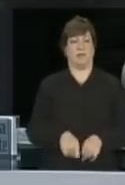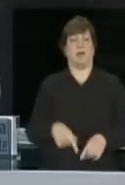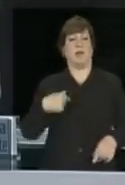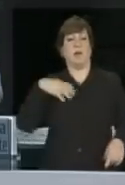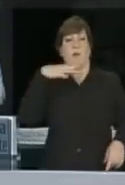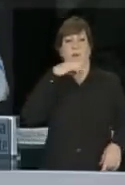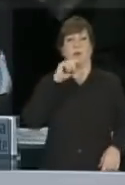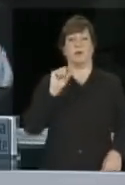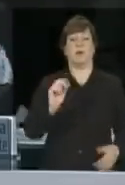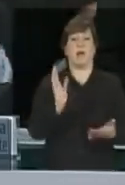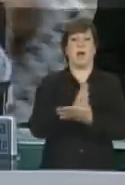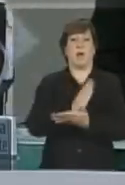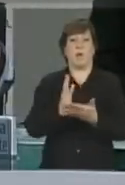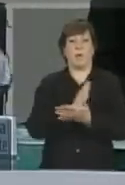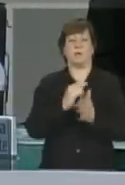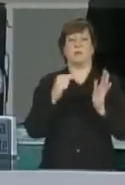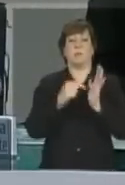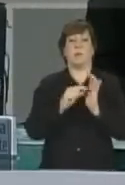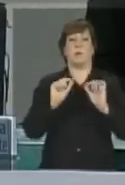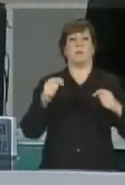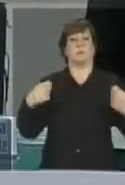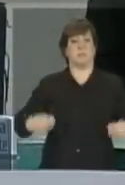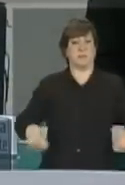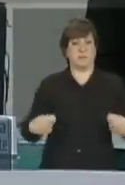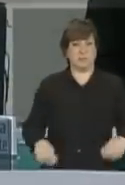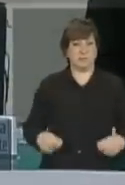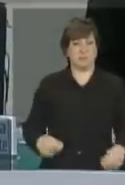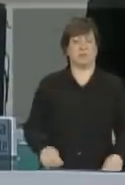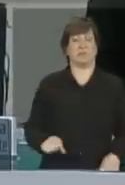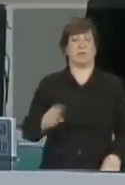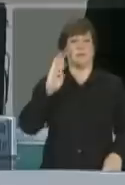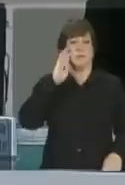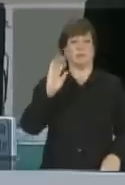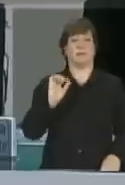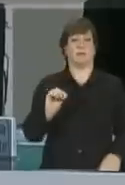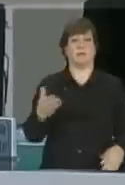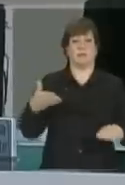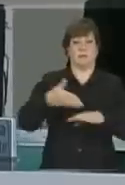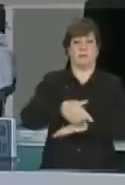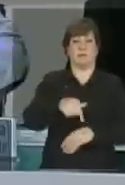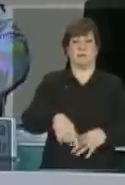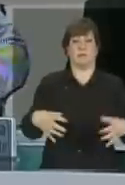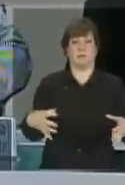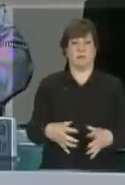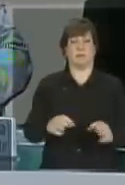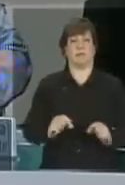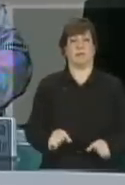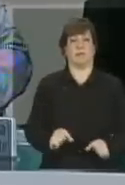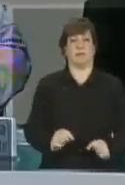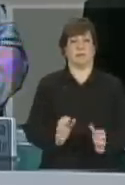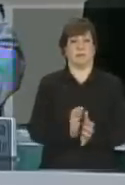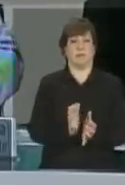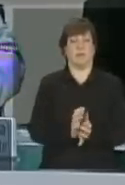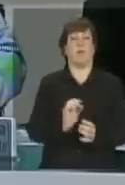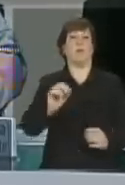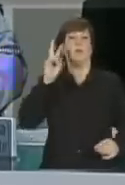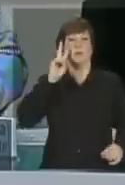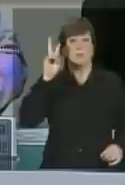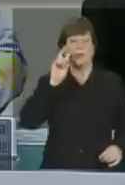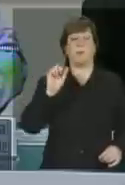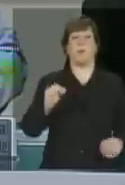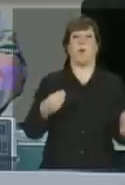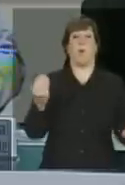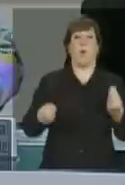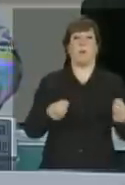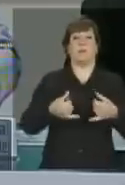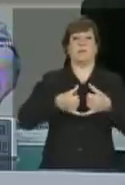alguns pontos devem ser ressaltados em caráter introdutório a respeito do que... Como é que estamos